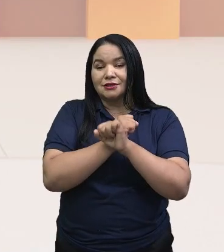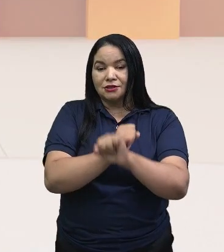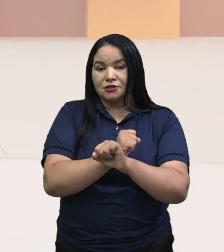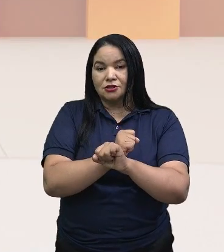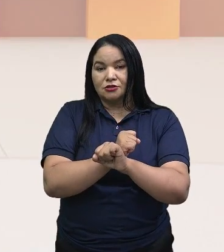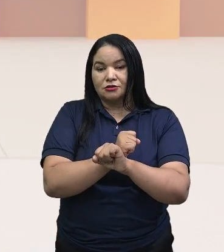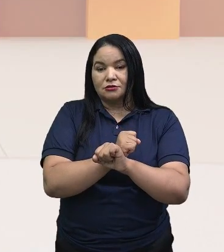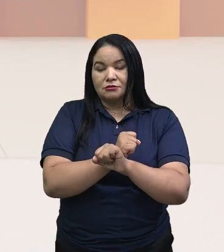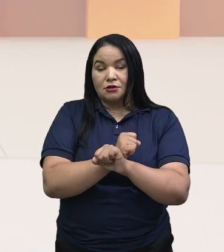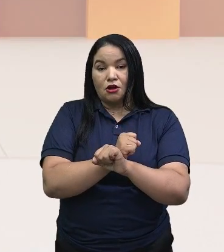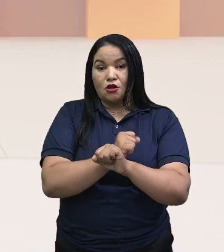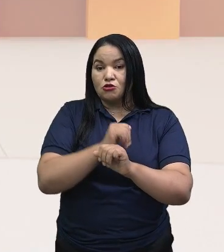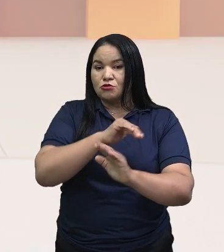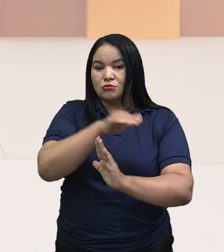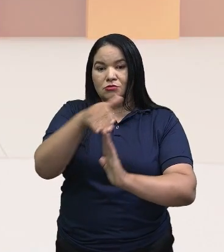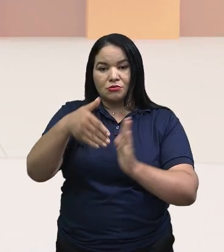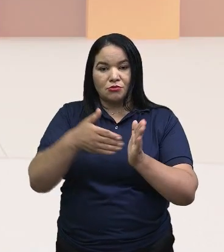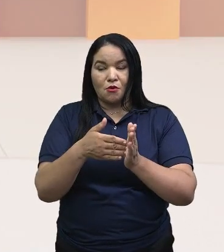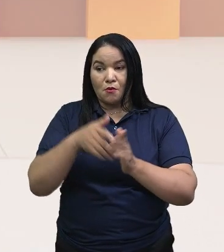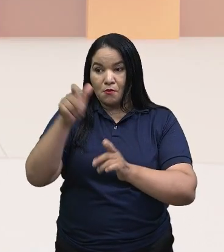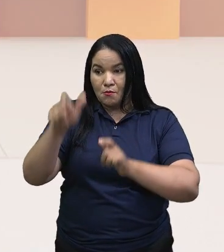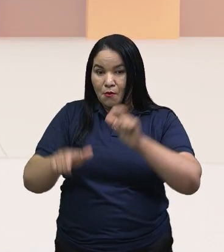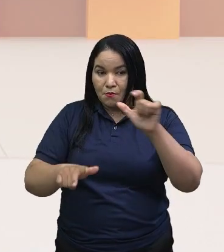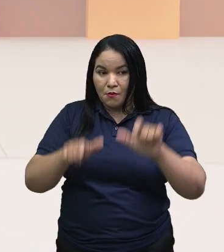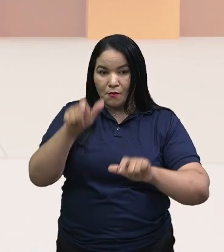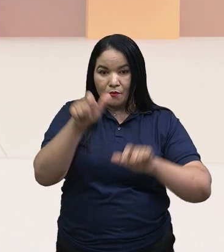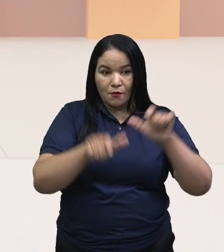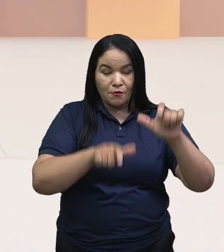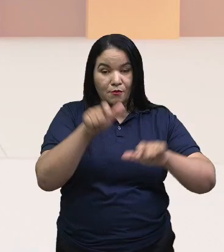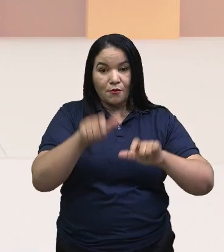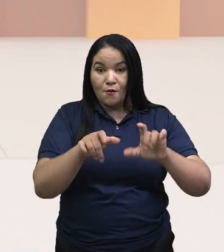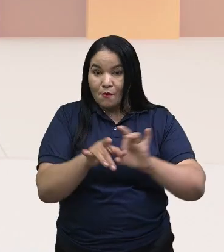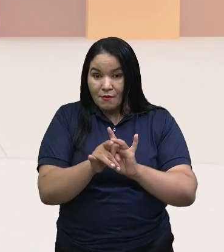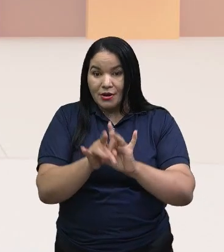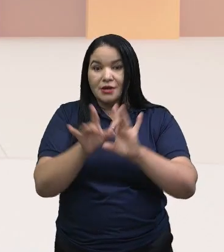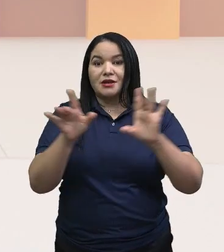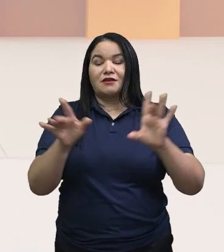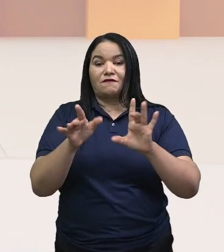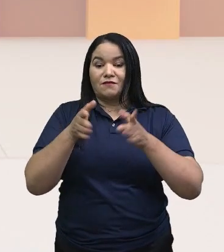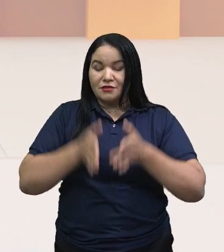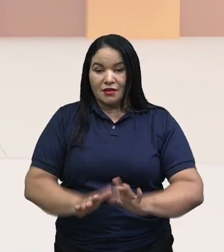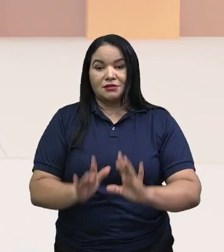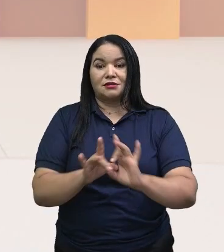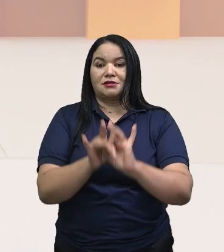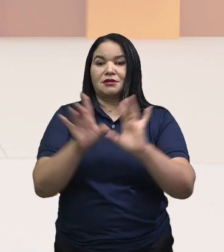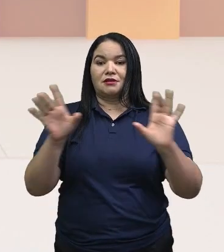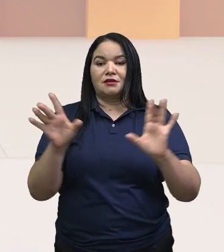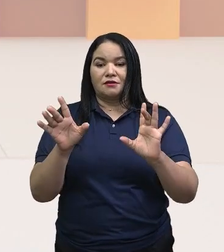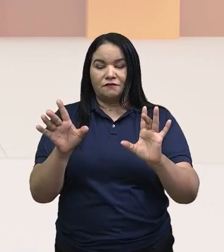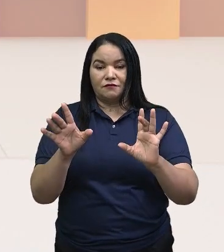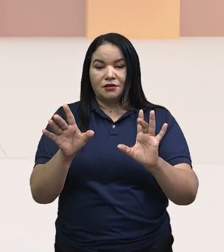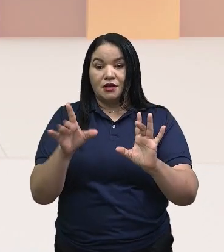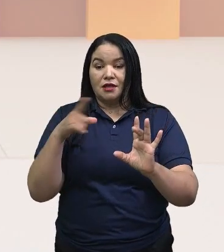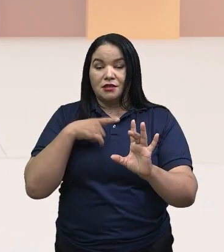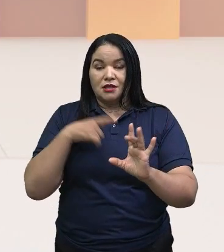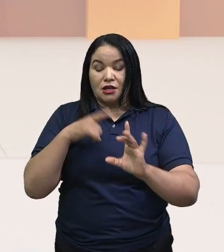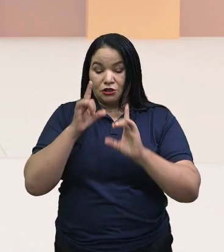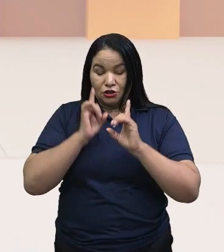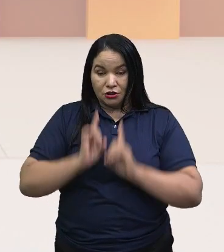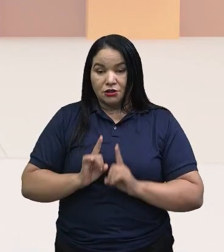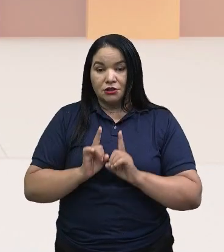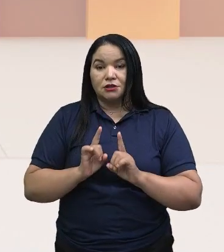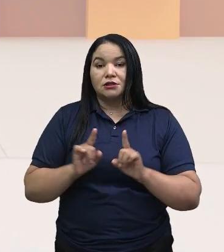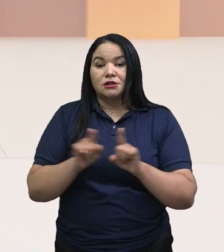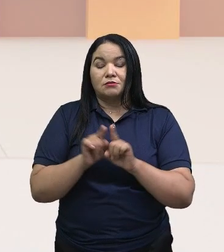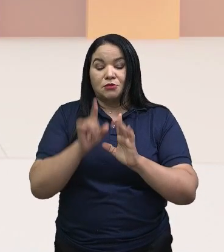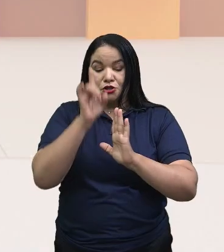nasce livre. Ele não é preso a nada. É um ser humano livre, com dignidade e